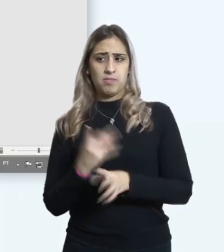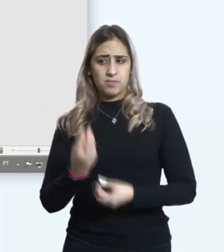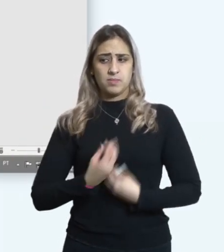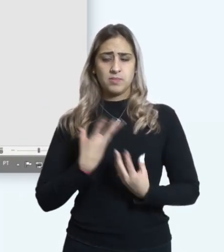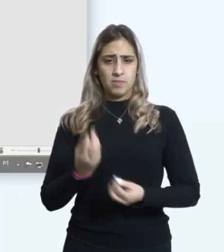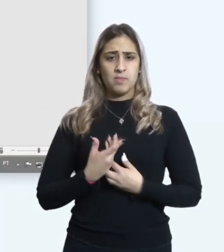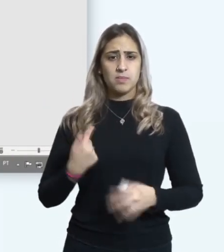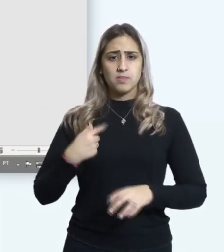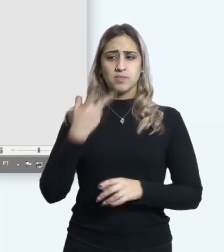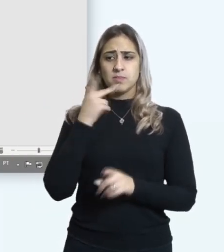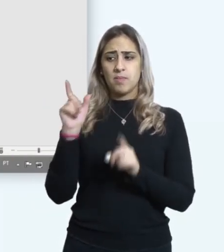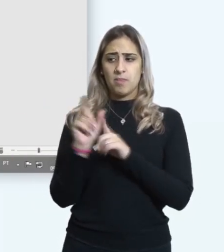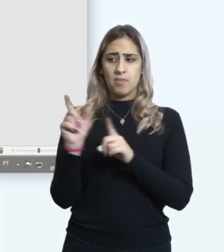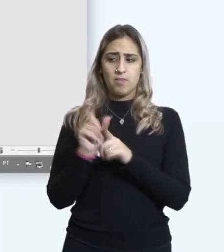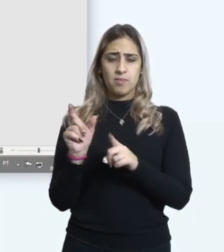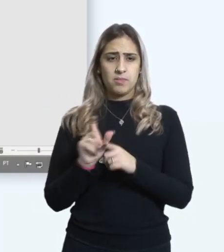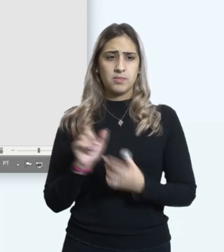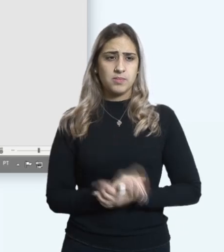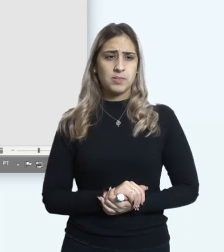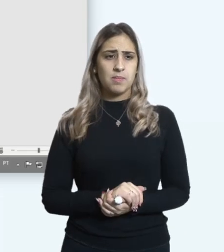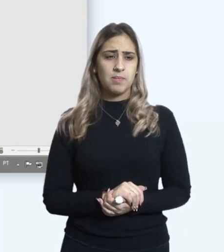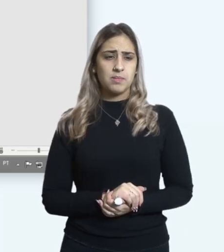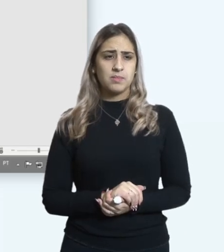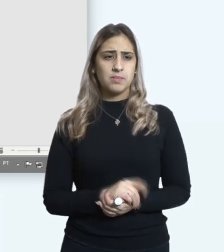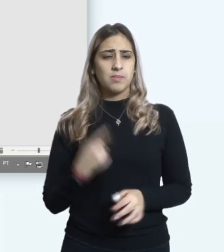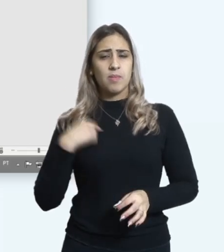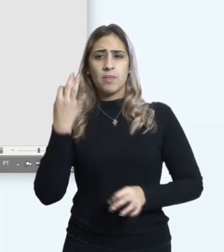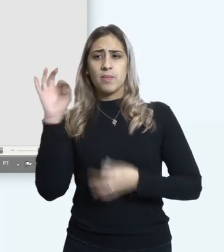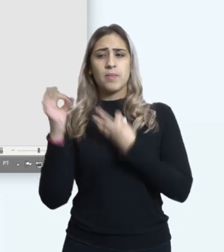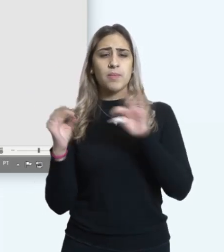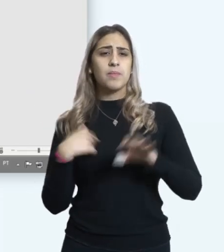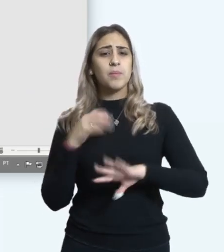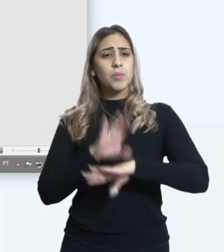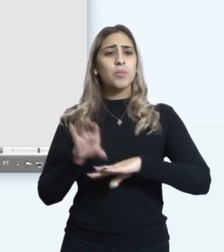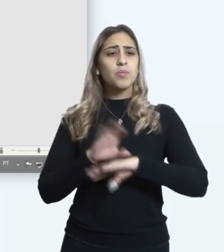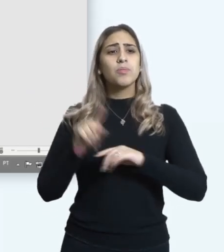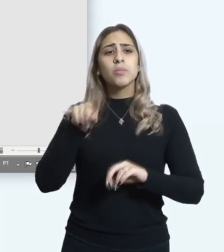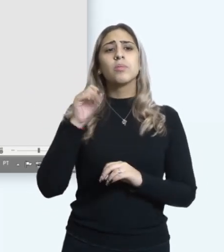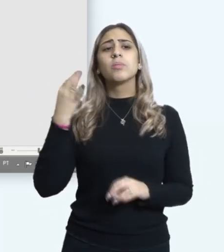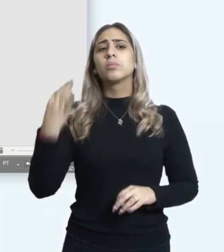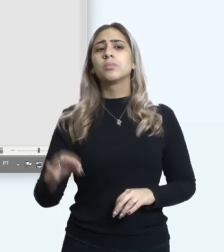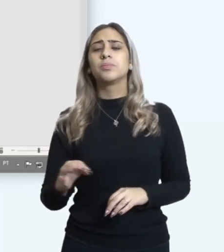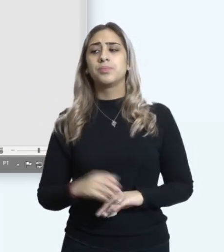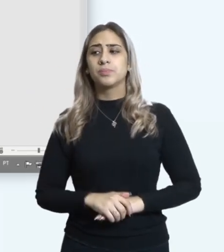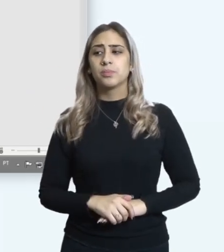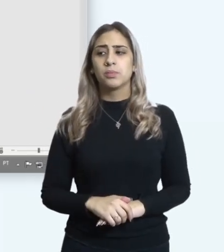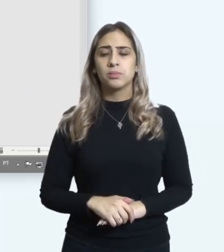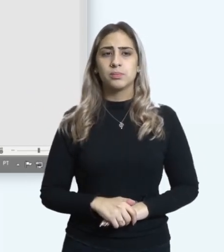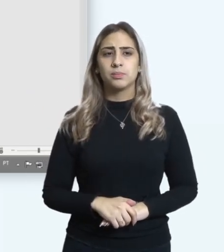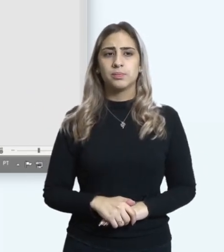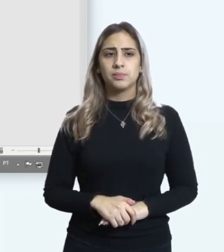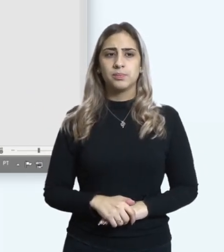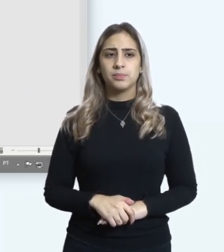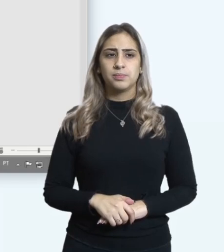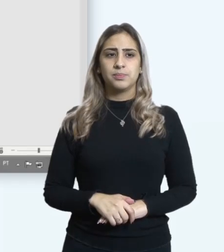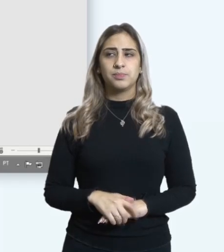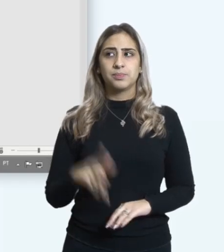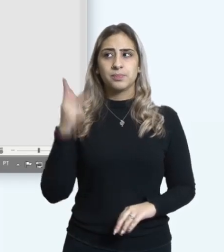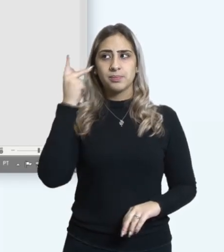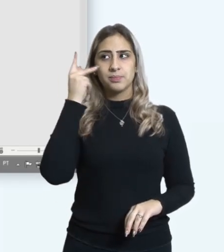aqui pela palavra governo. Vocês veem que a conversão cortou, eu vou acrescentar. Governo do Estado de São